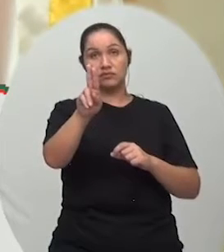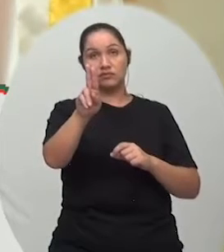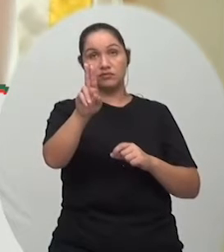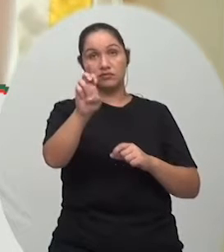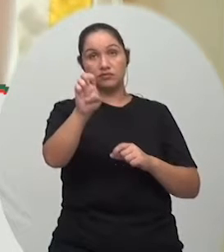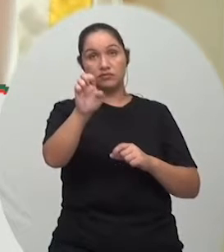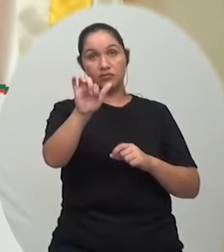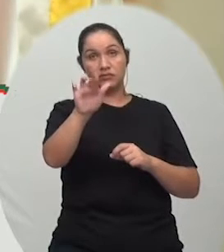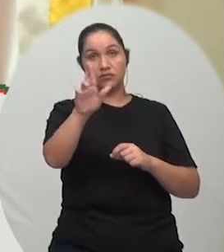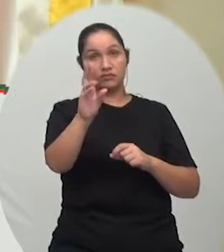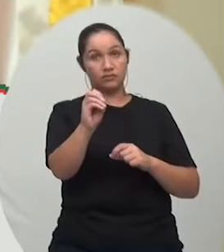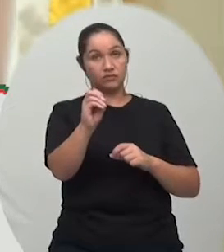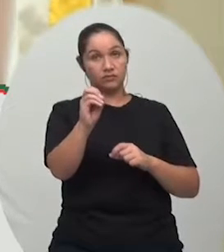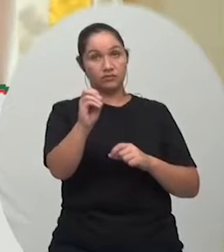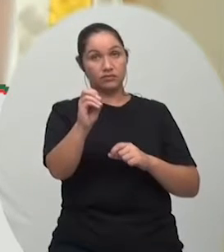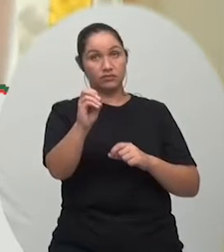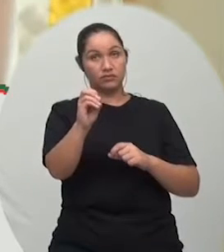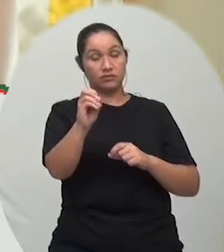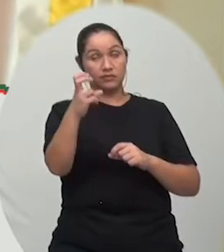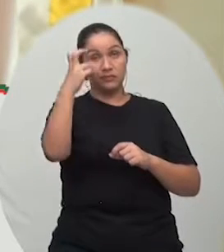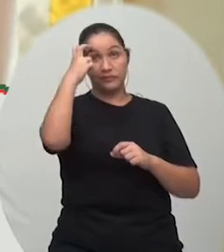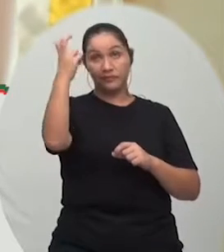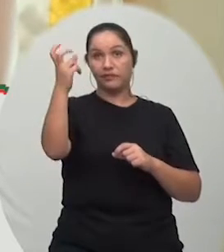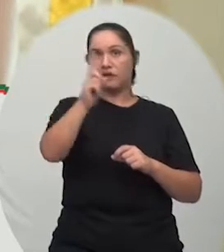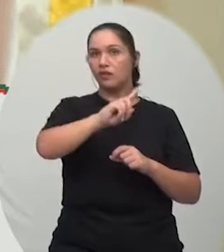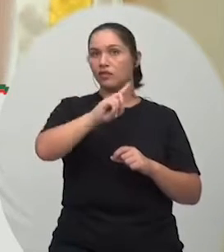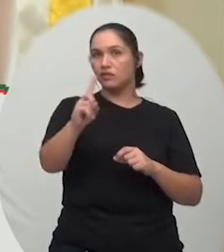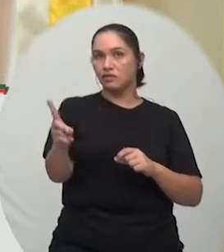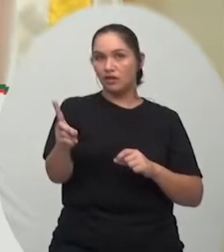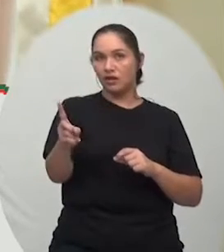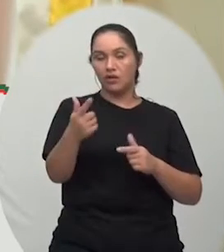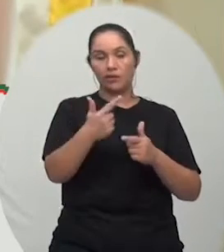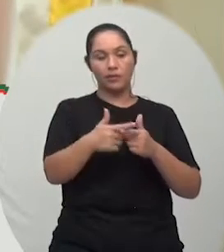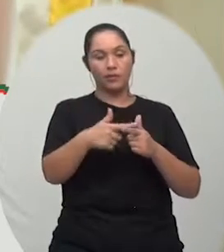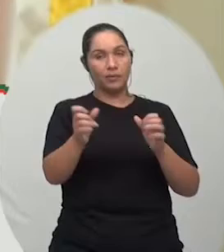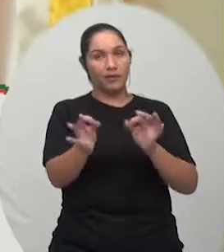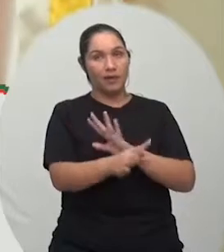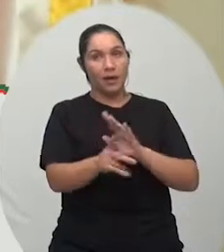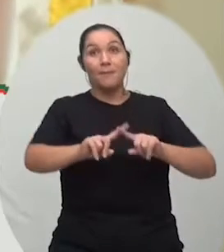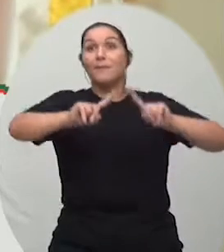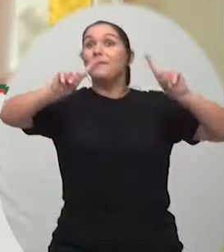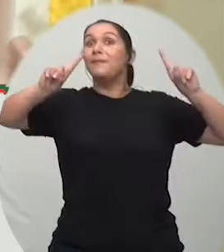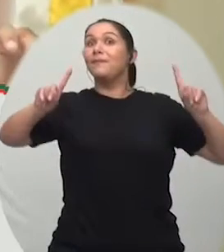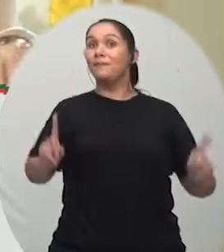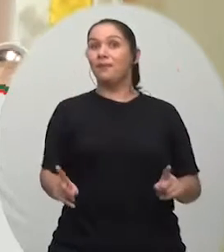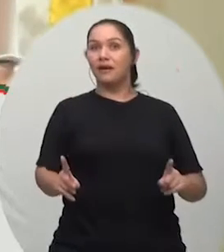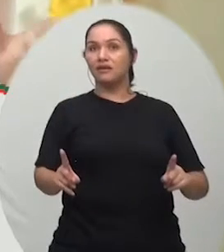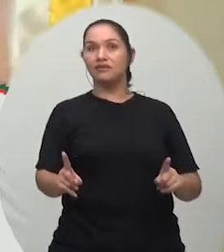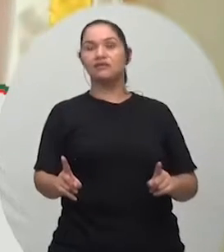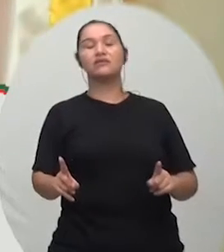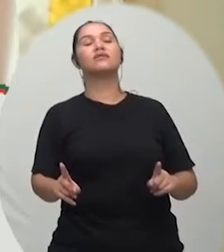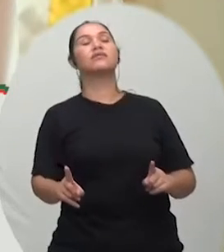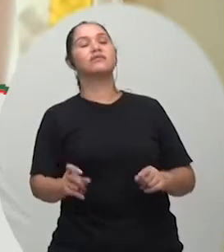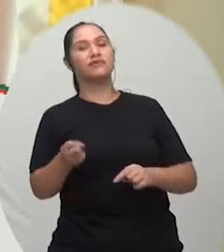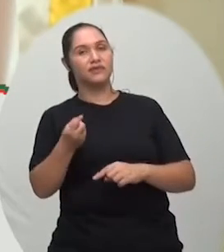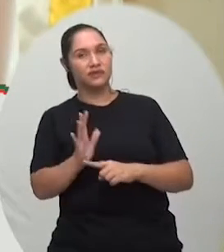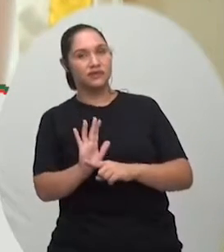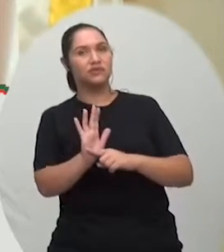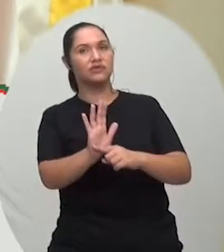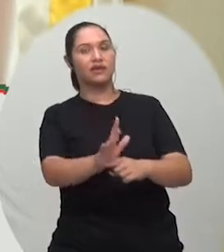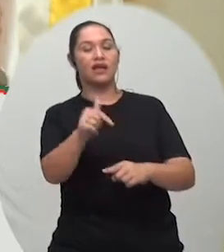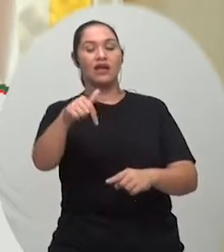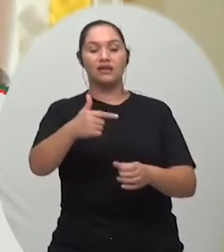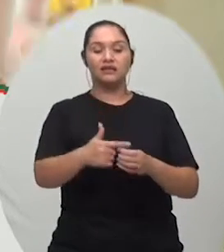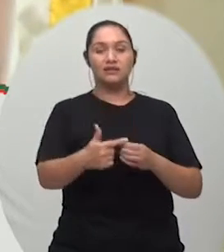que vai resolver, mas isso auxiliaria muito. Aqui na nossa cidade, eu não sei exatamente, o vereador Paulo, como é